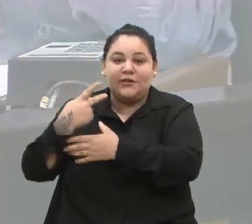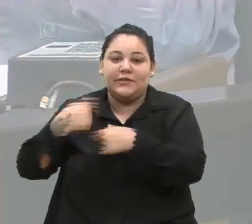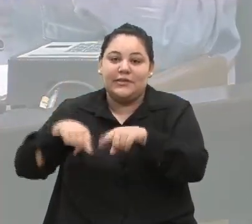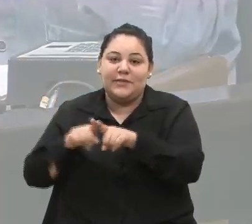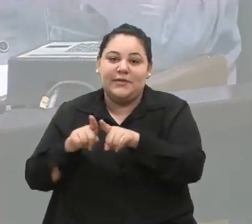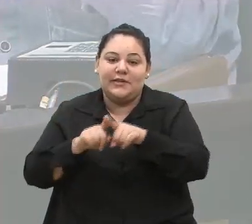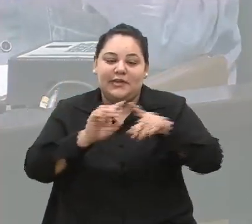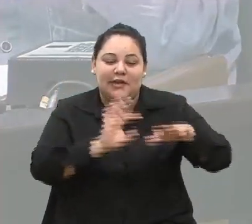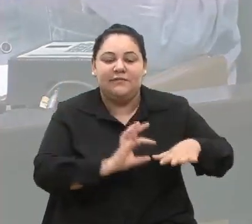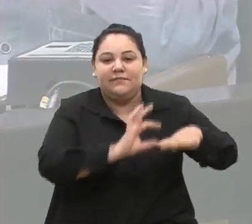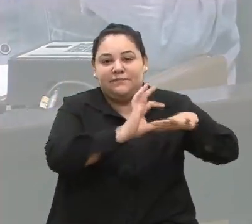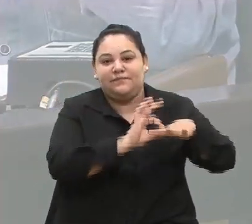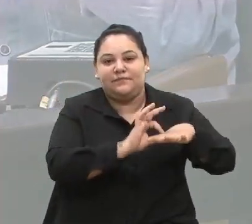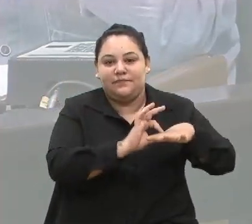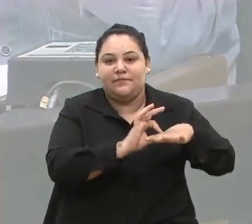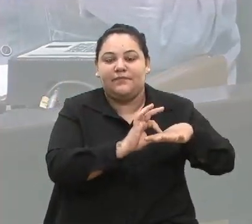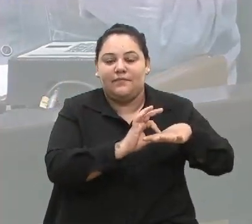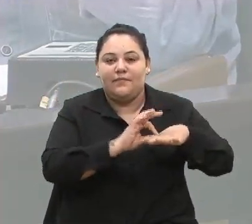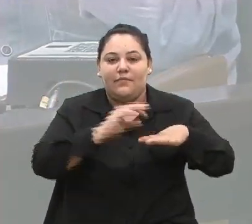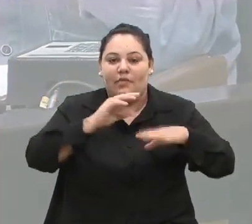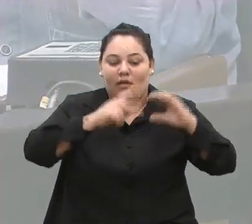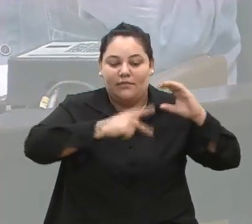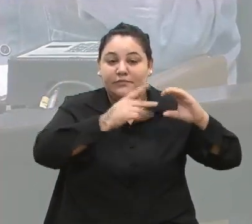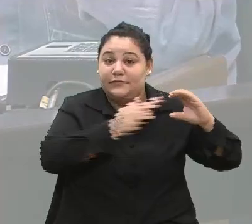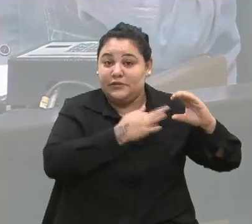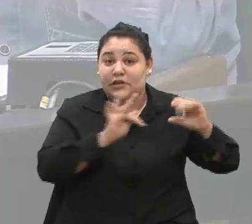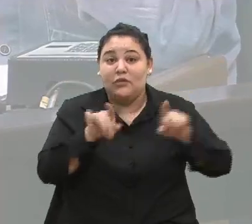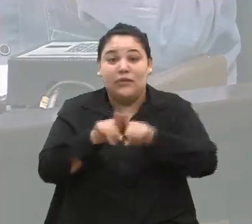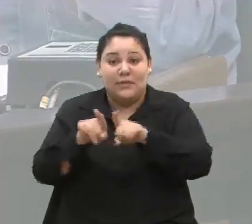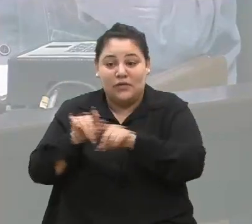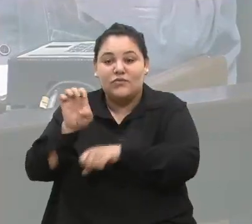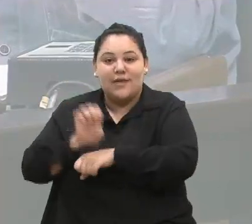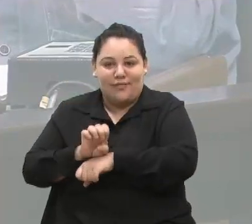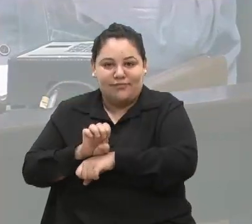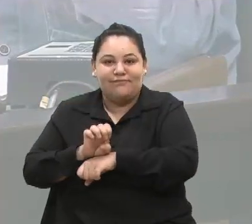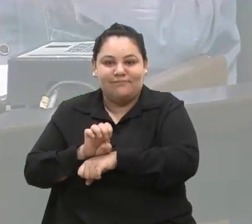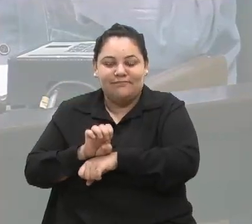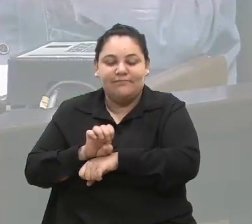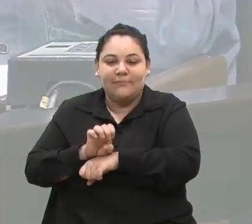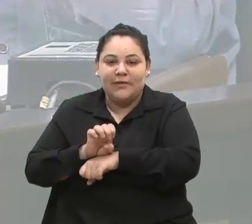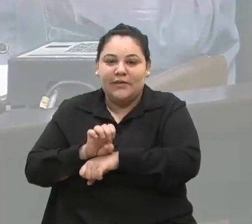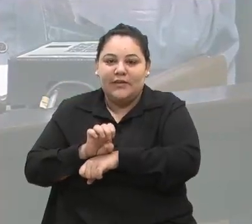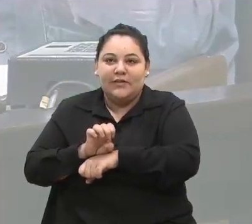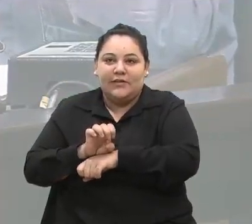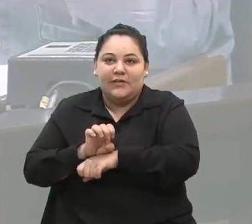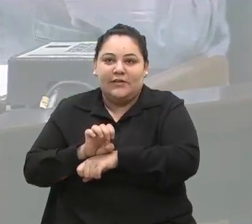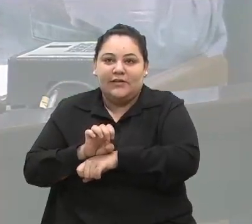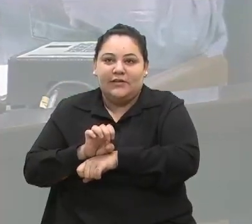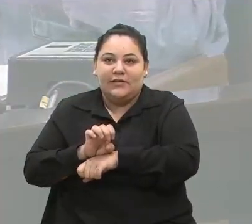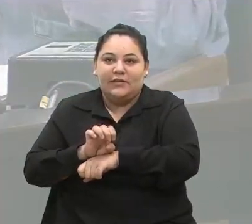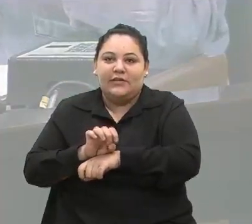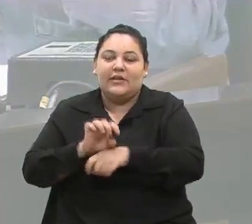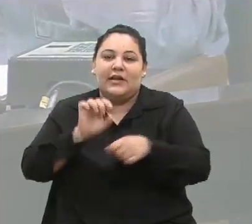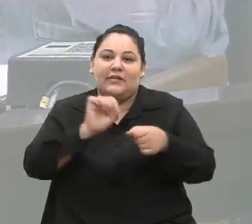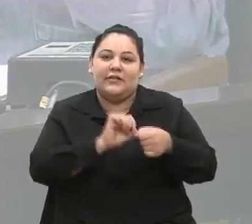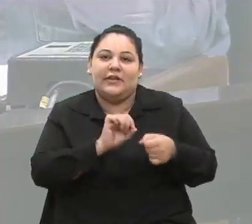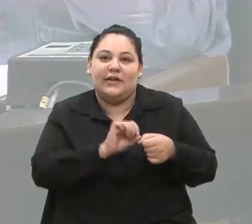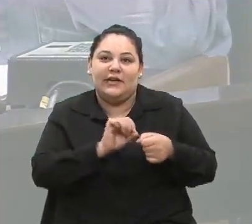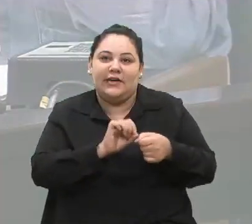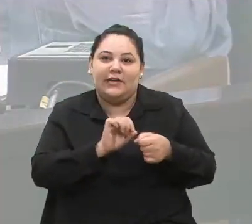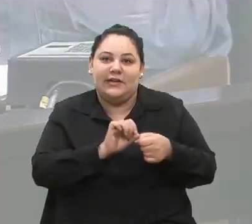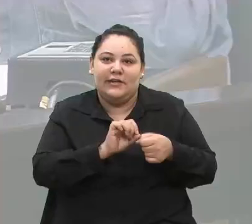tanto na Câmara Federal como também no Estado, para que a gente possa fazer essas articulações e, de fato,